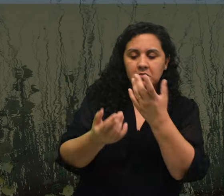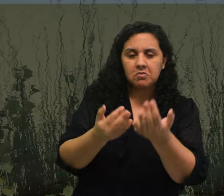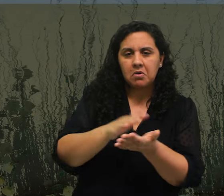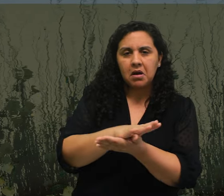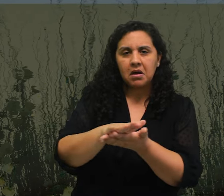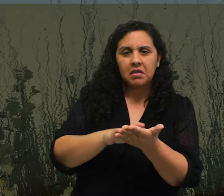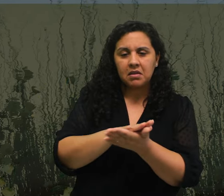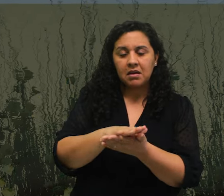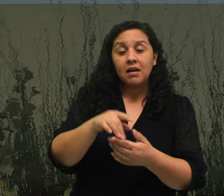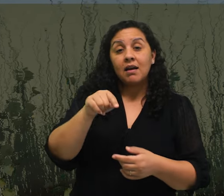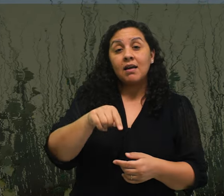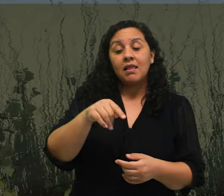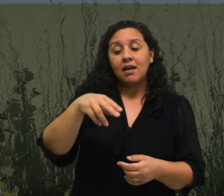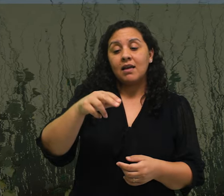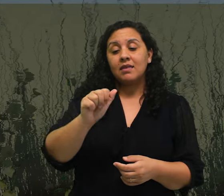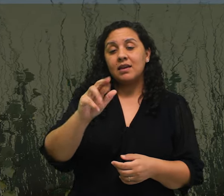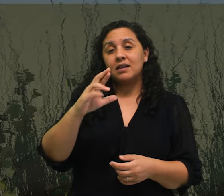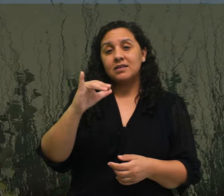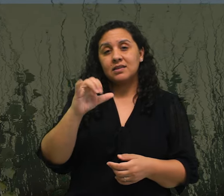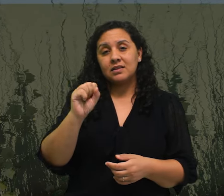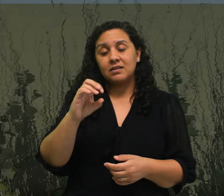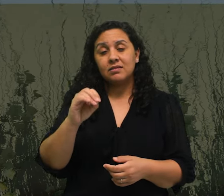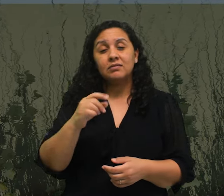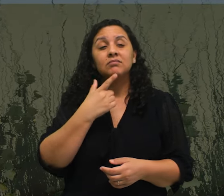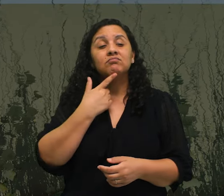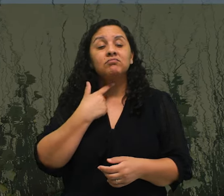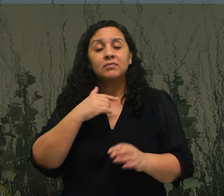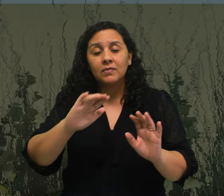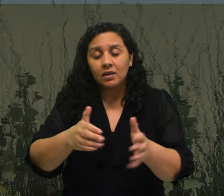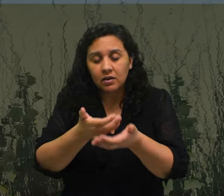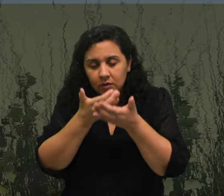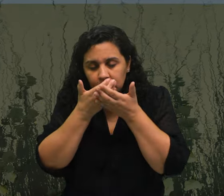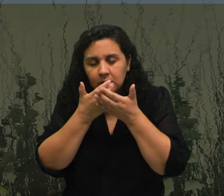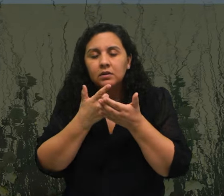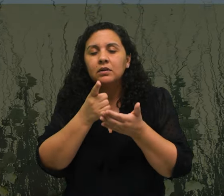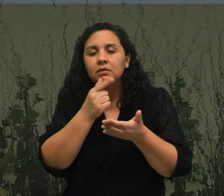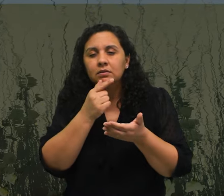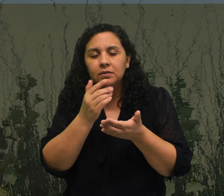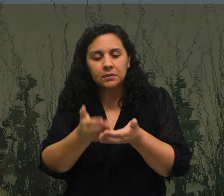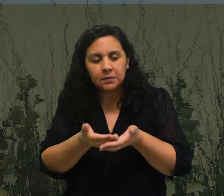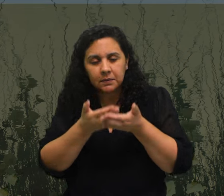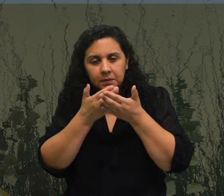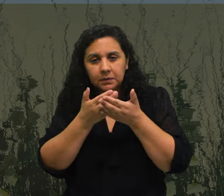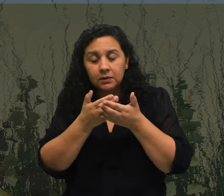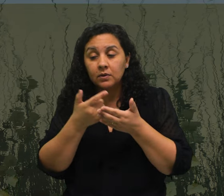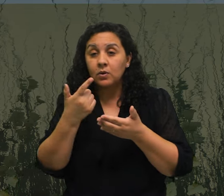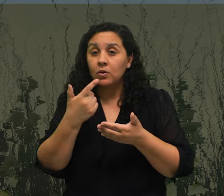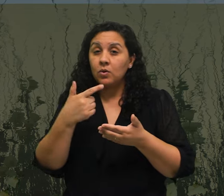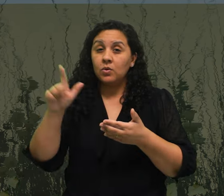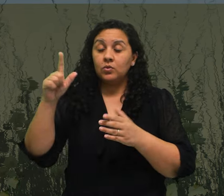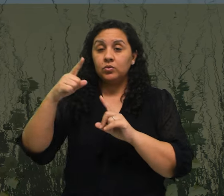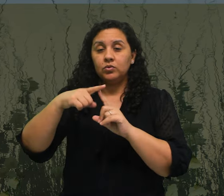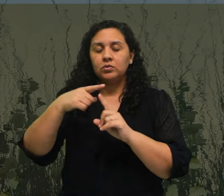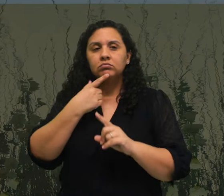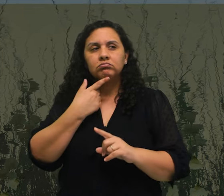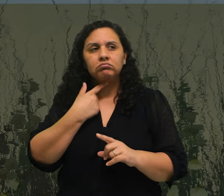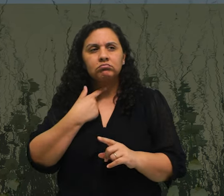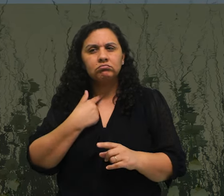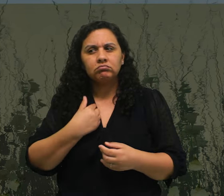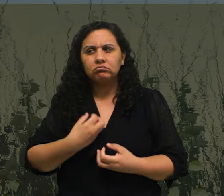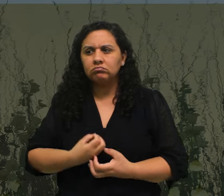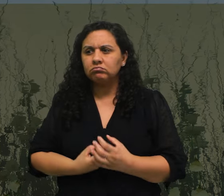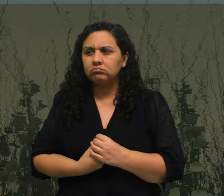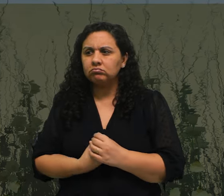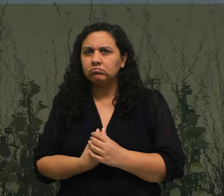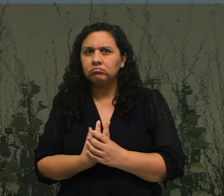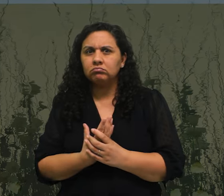ali. Foi lá que Narciso, enquanto tentava saciar a sua sede no mais profundo do seu ser, um outro tipo de sede começou